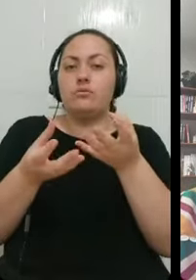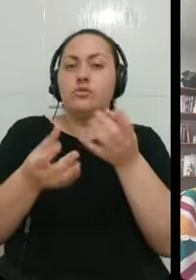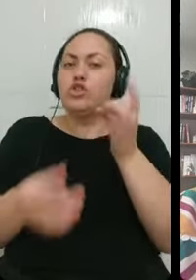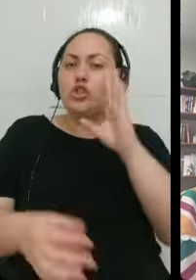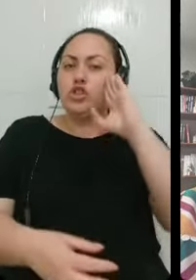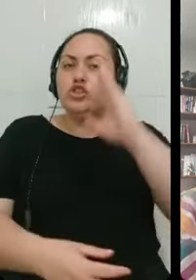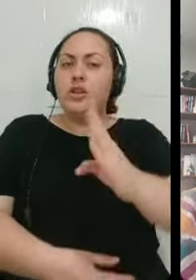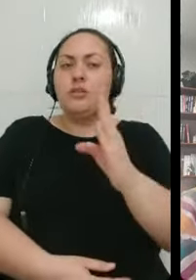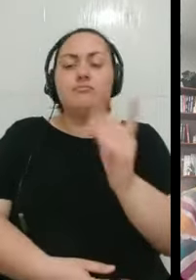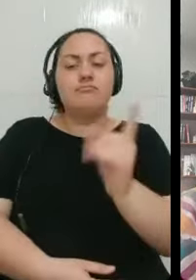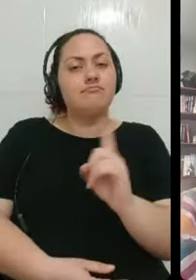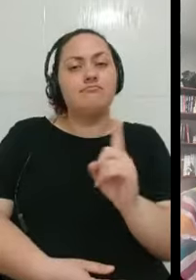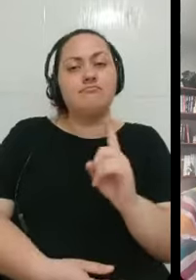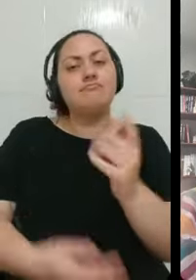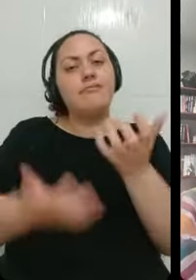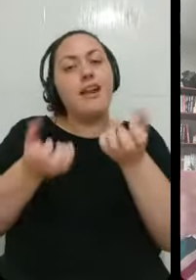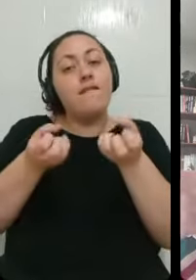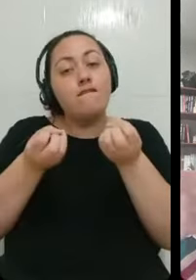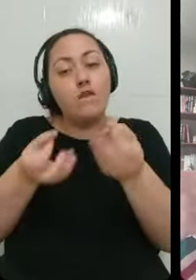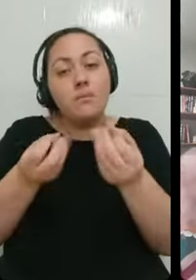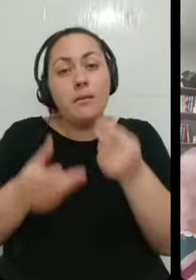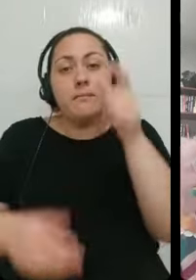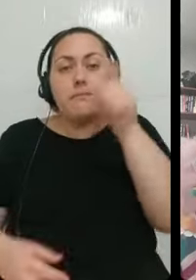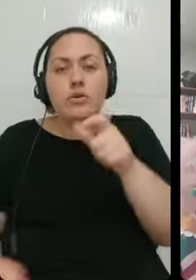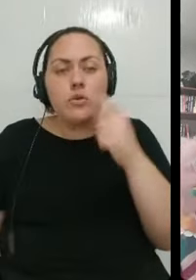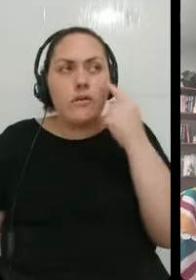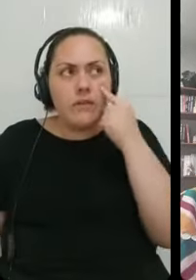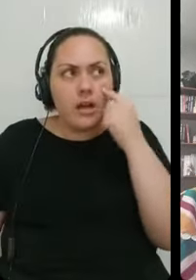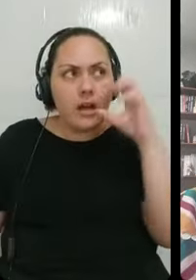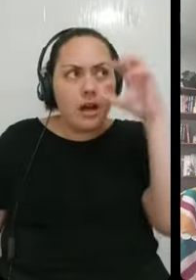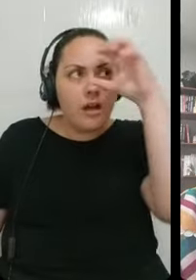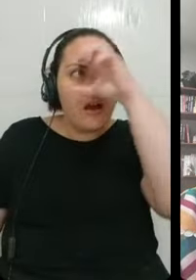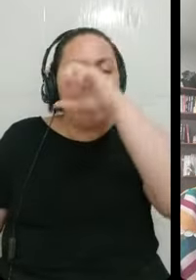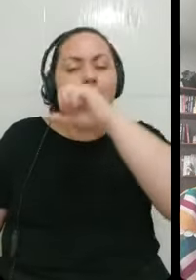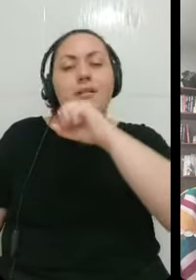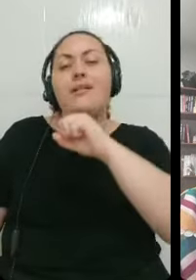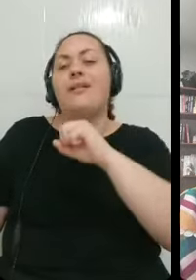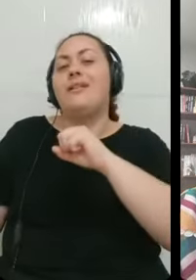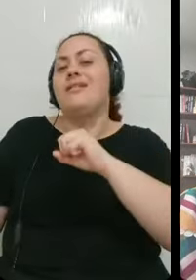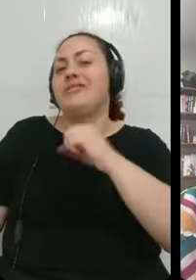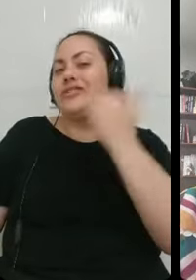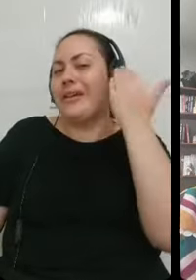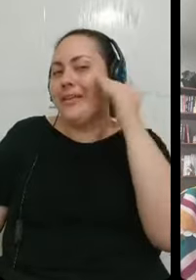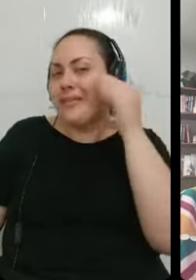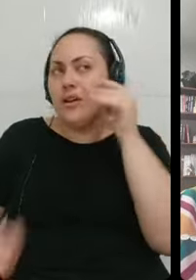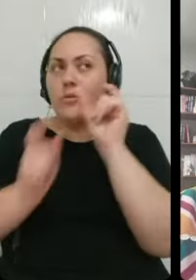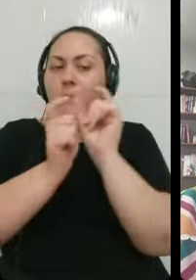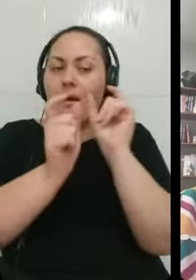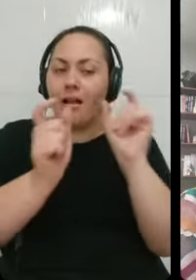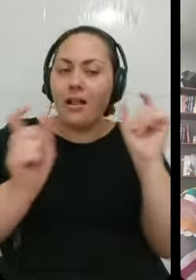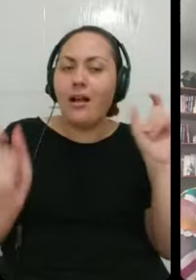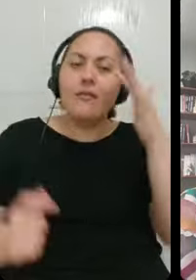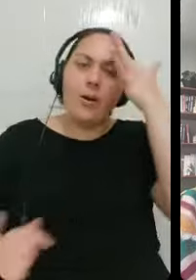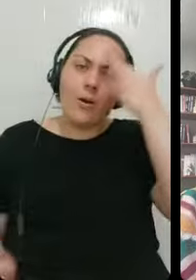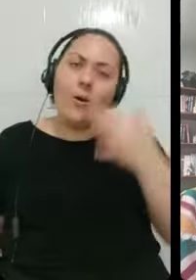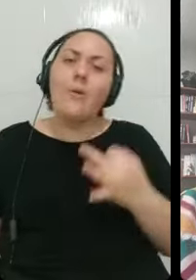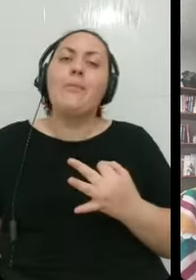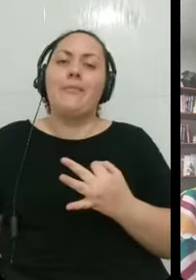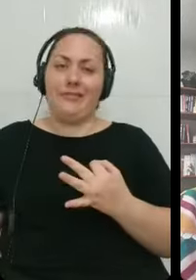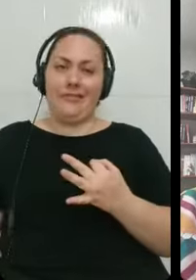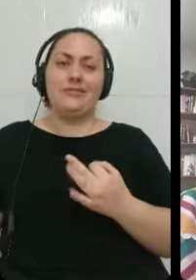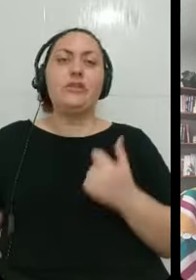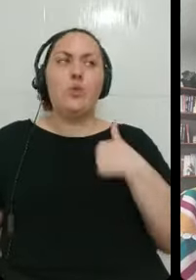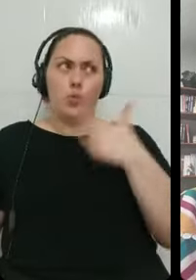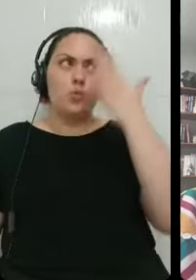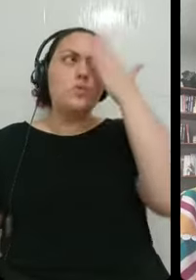possa, né, dar à pessoa uma sensação de bom, eu entendo, né, eu sei o que eu estou fazendo, eu sei por que que eu estou